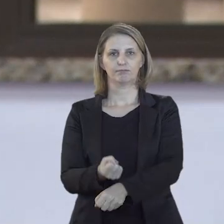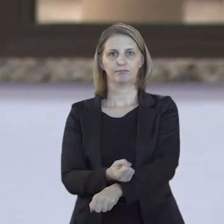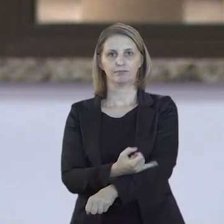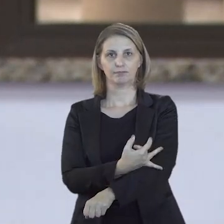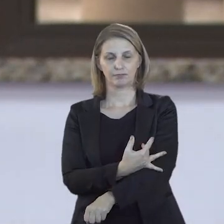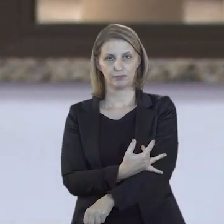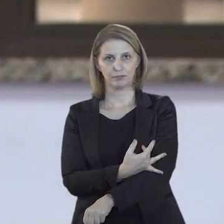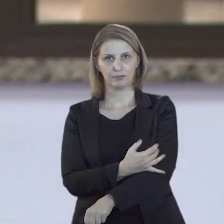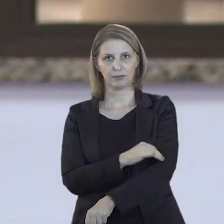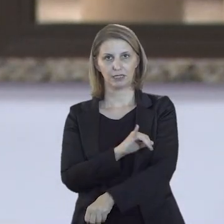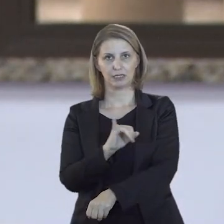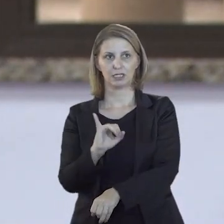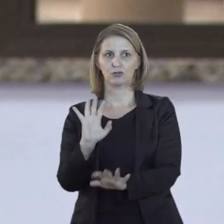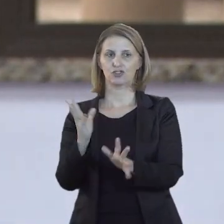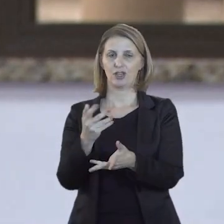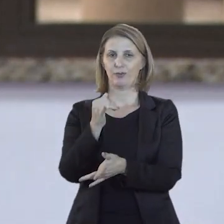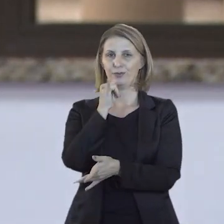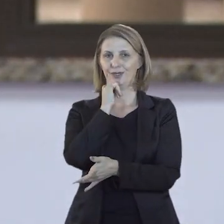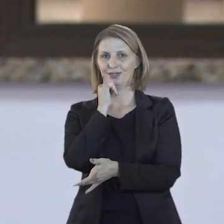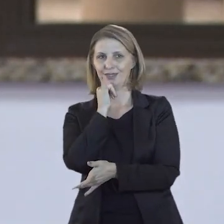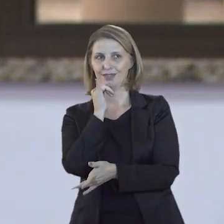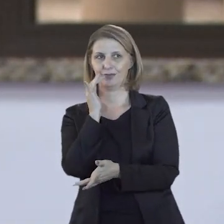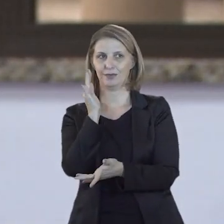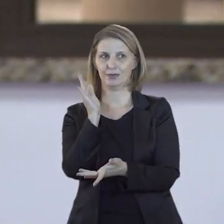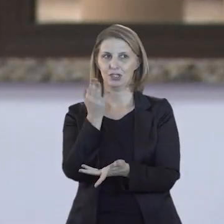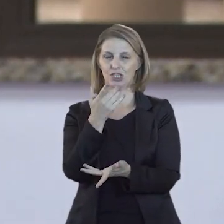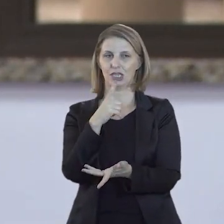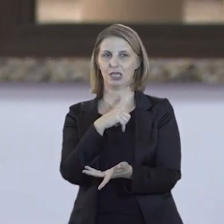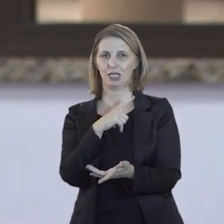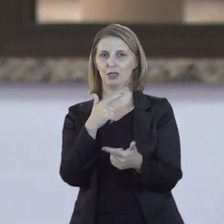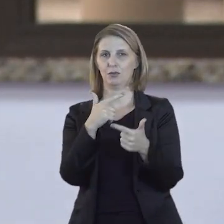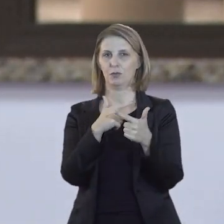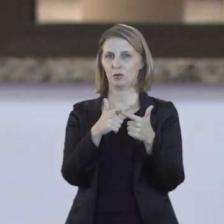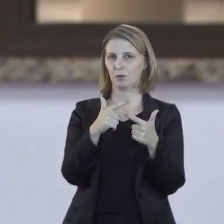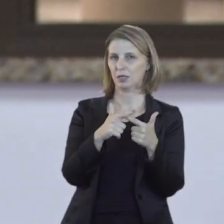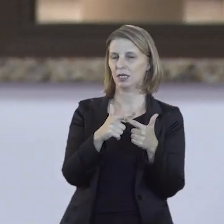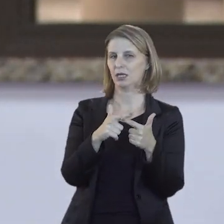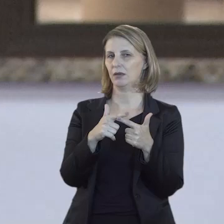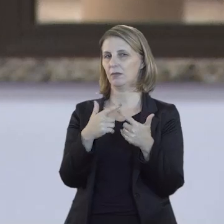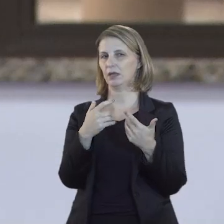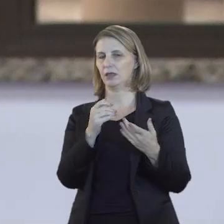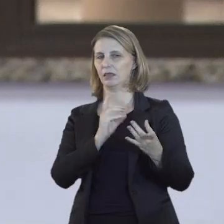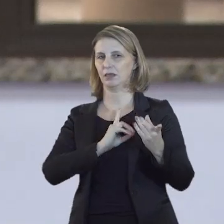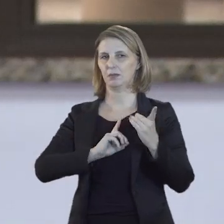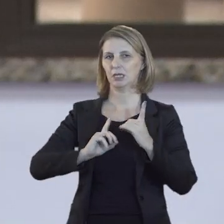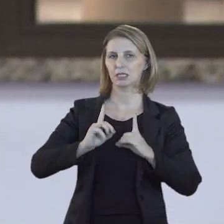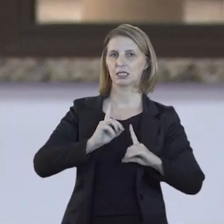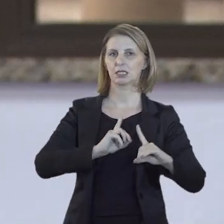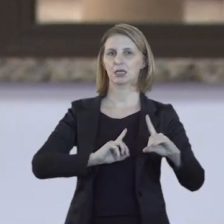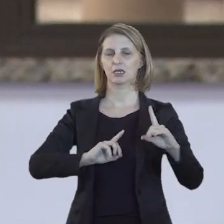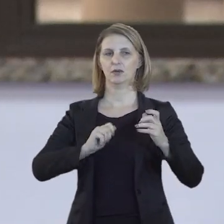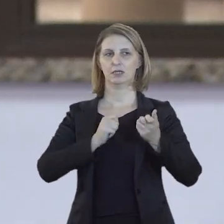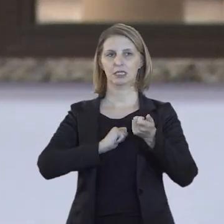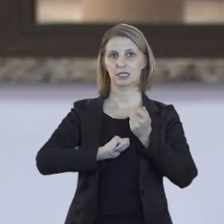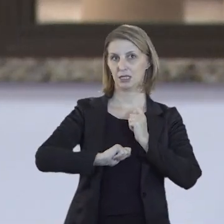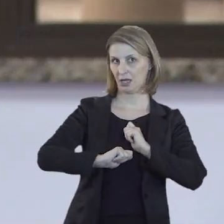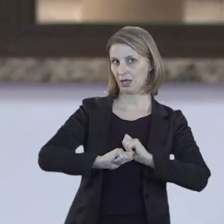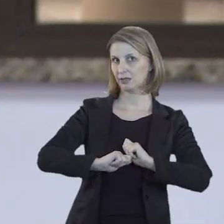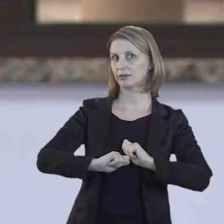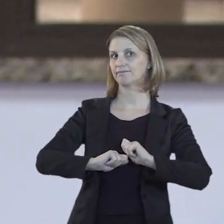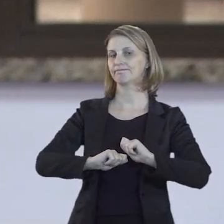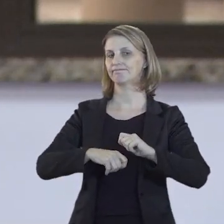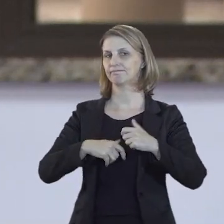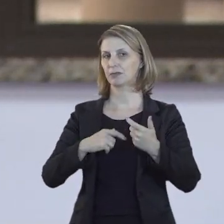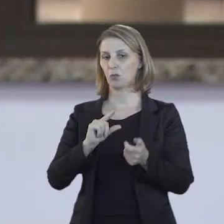emocional muito grande, né? Principalmente se eu já tenho alguma tendência a desenvolver algum transtorno, né,